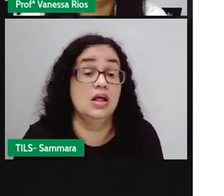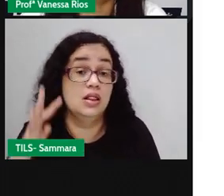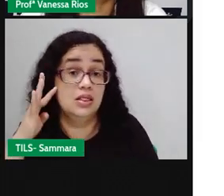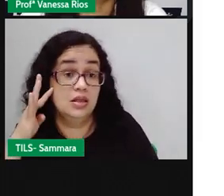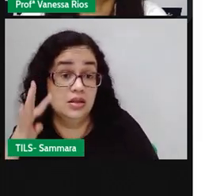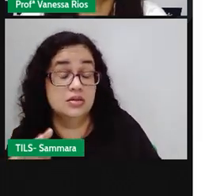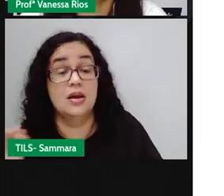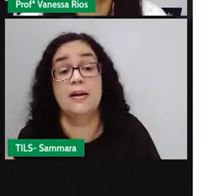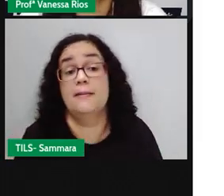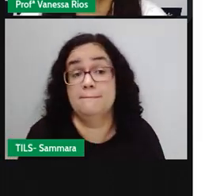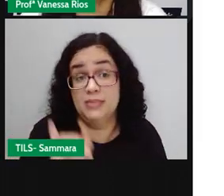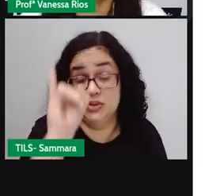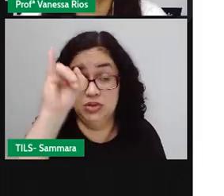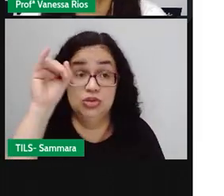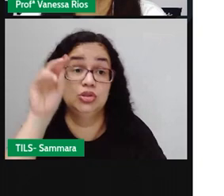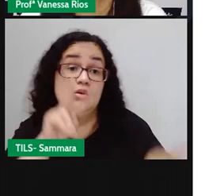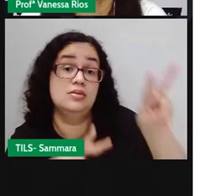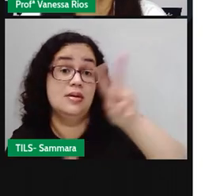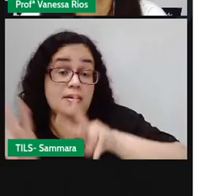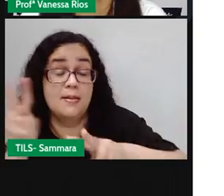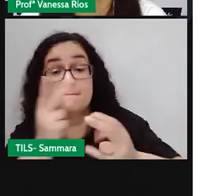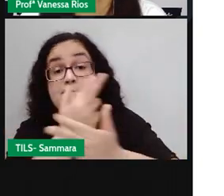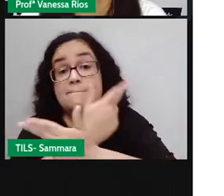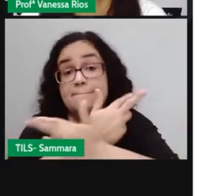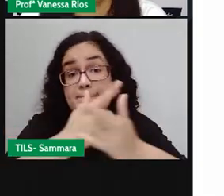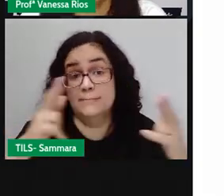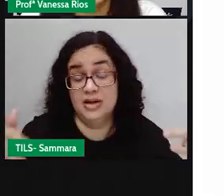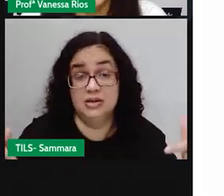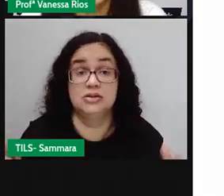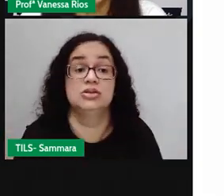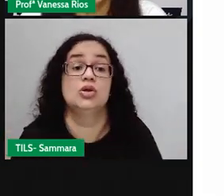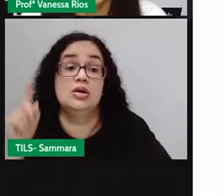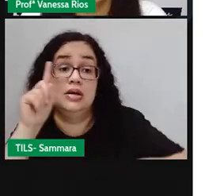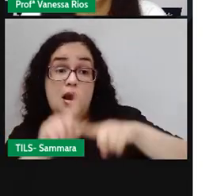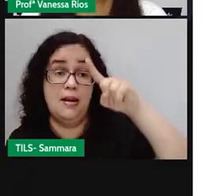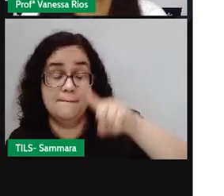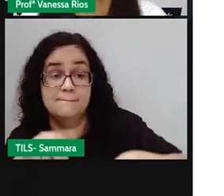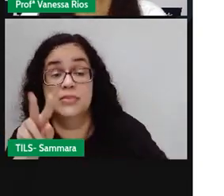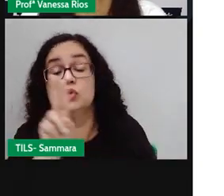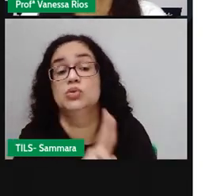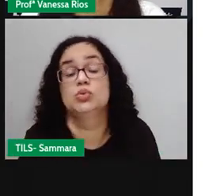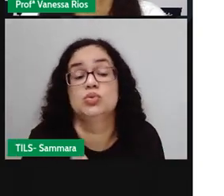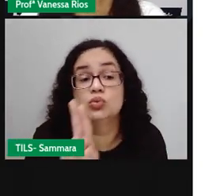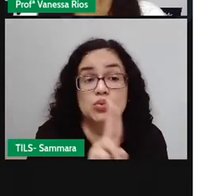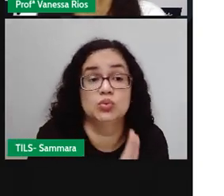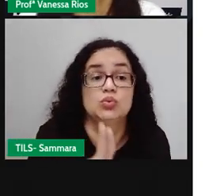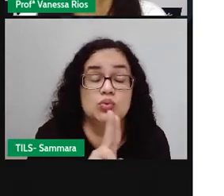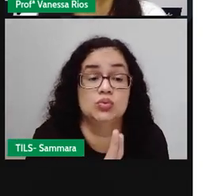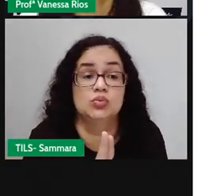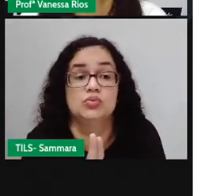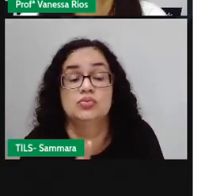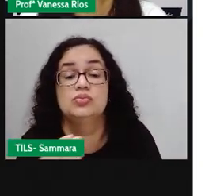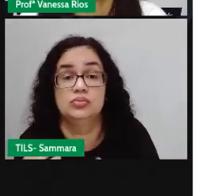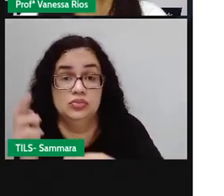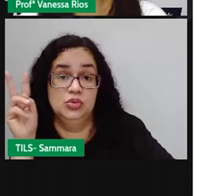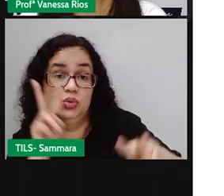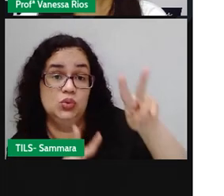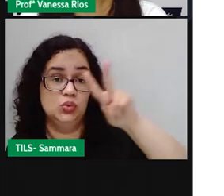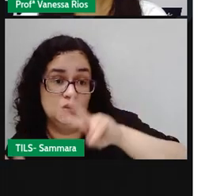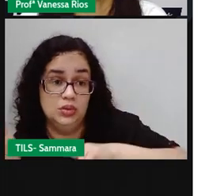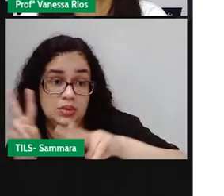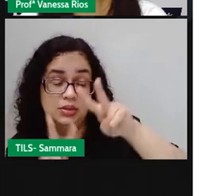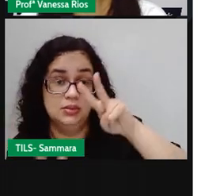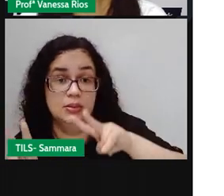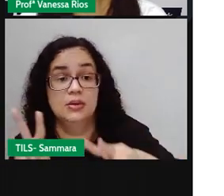Mas aí é importante a gente observar a variedade dos materiais quando são produzidos os brinquedos e observar que